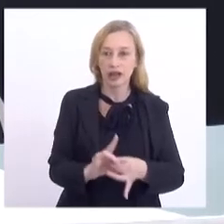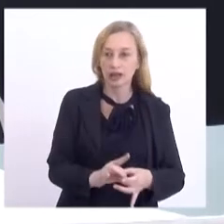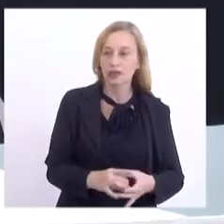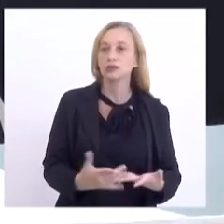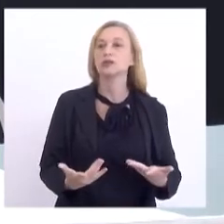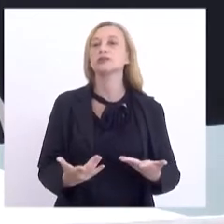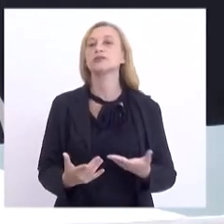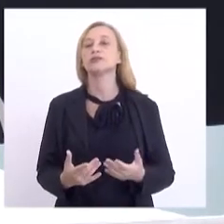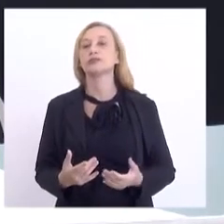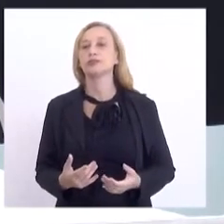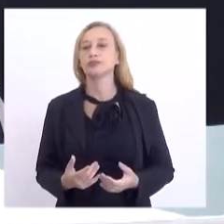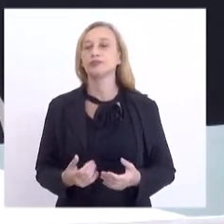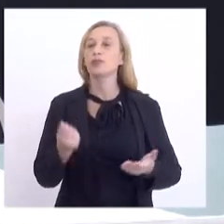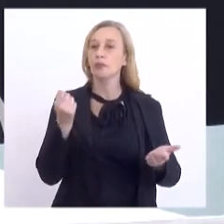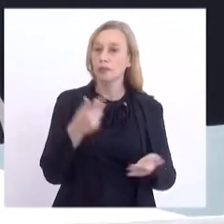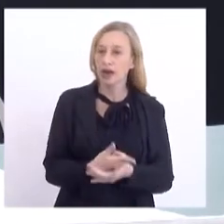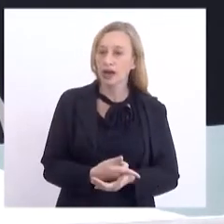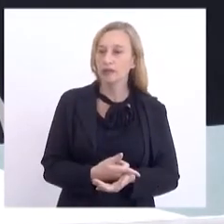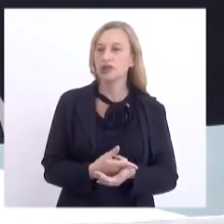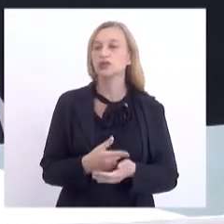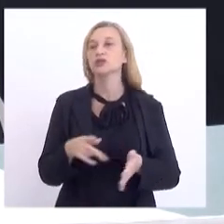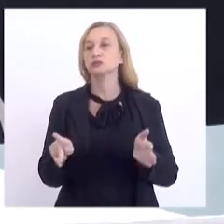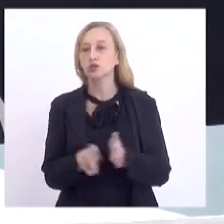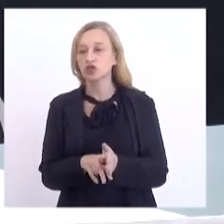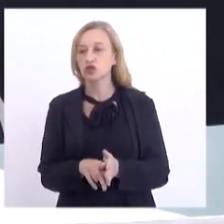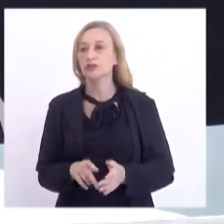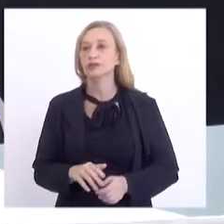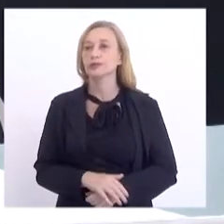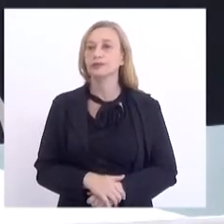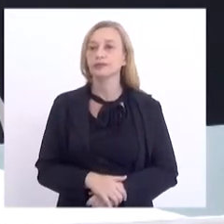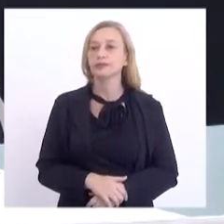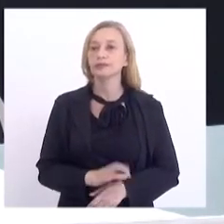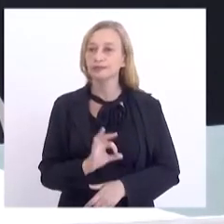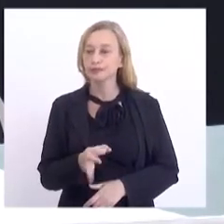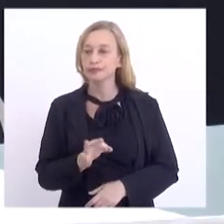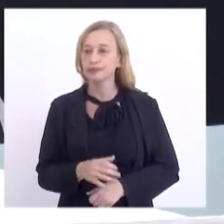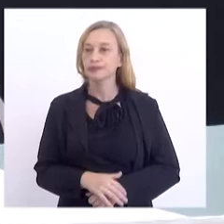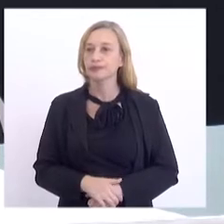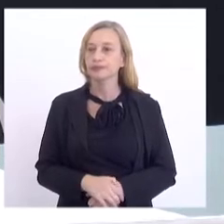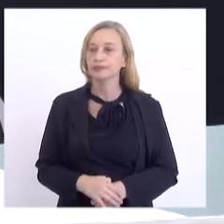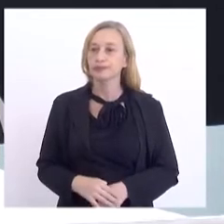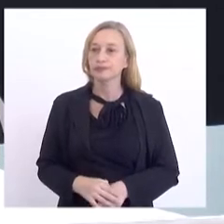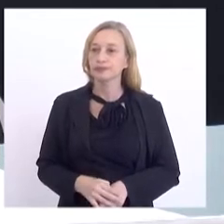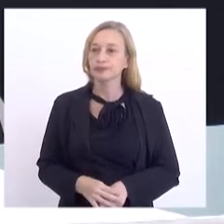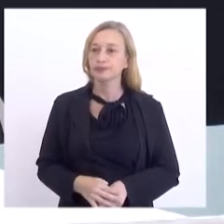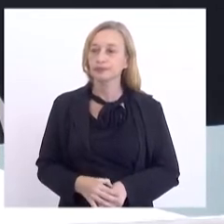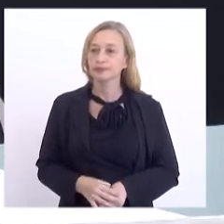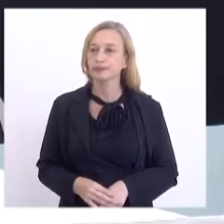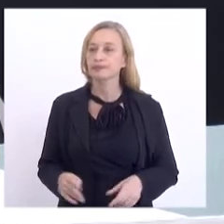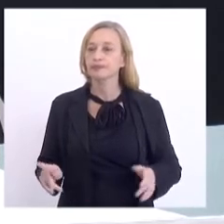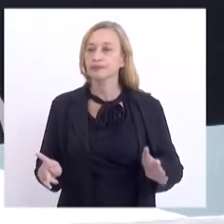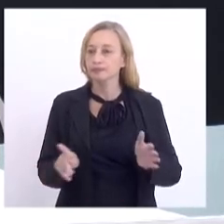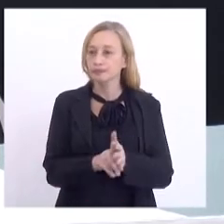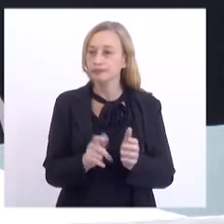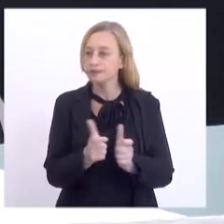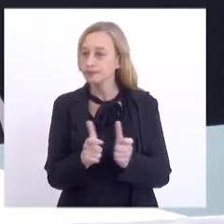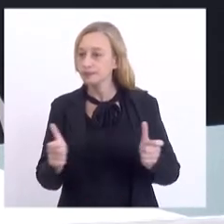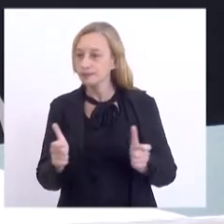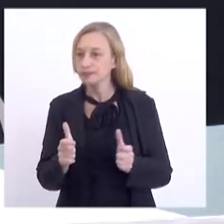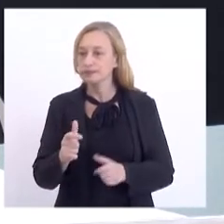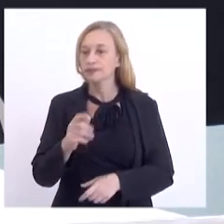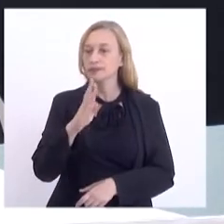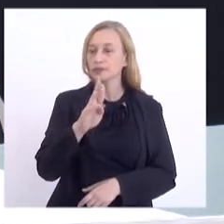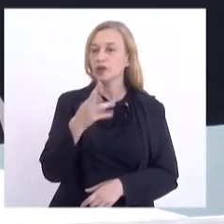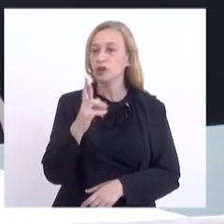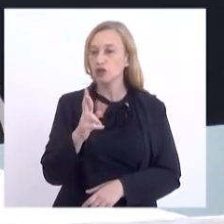empenho liquidação pagamento desse projeto lógico como é um projeto grande de bilhões